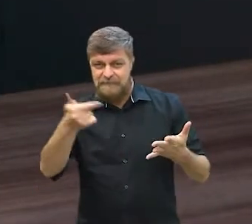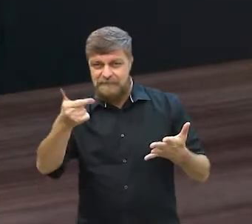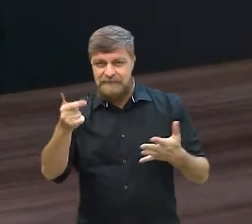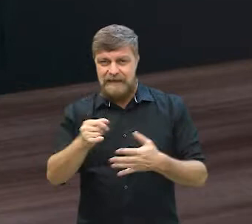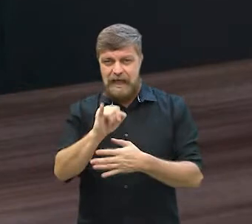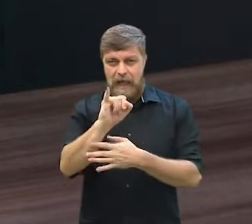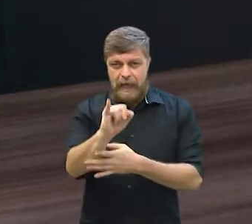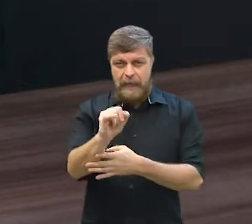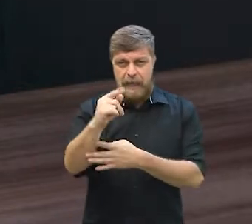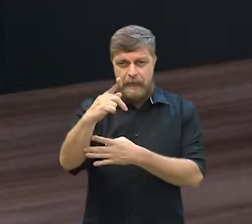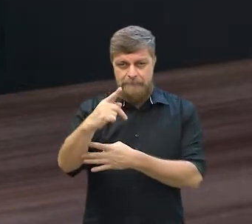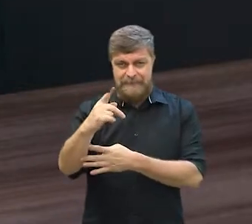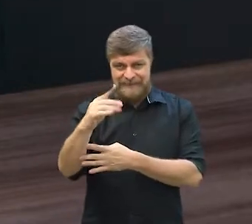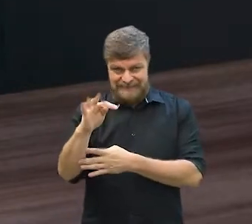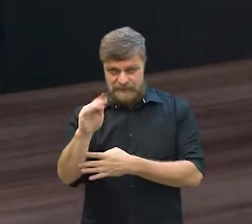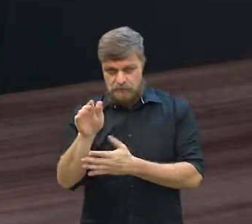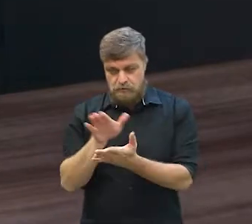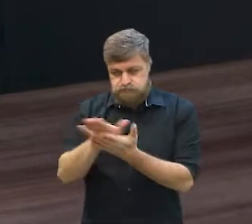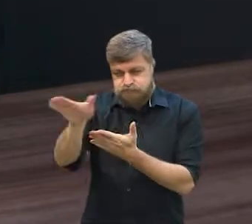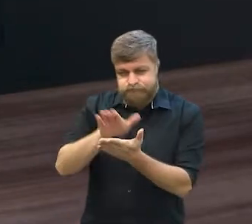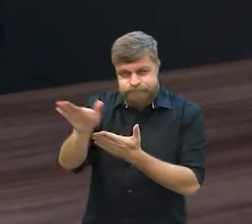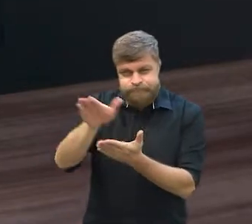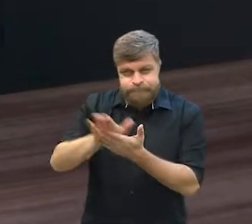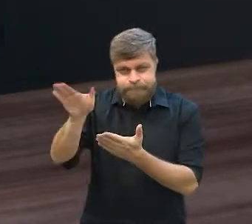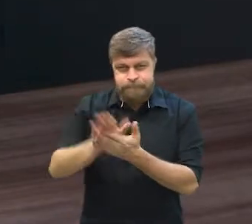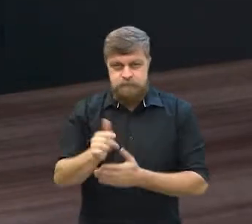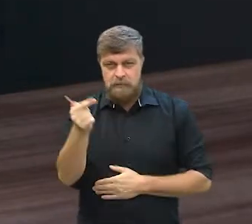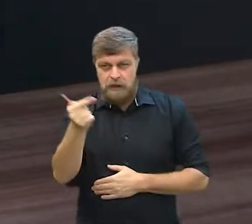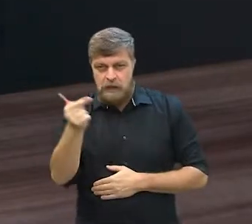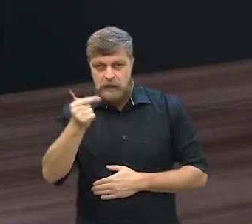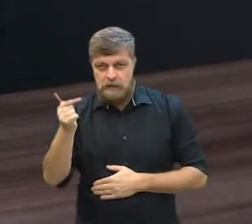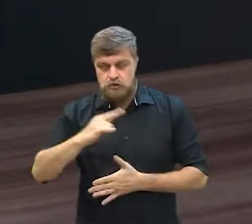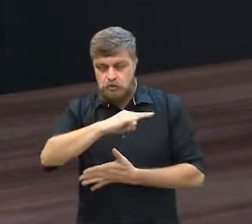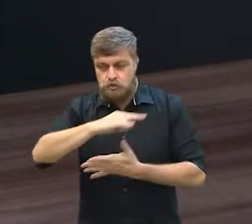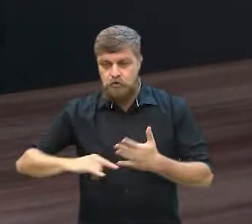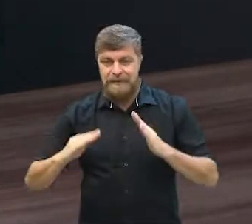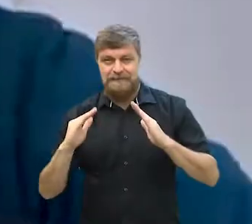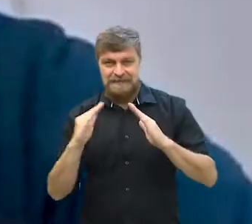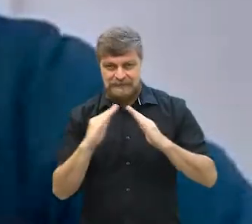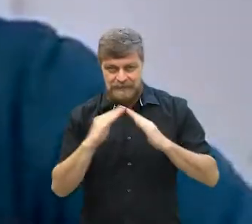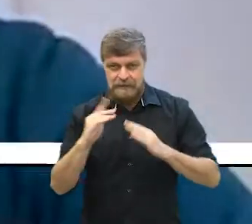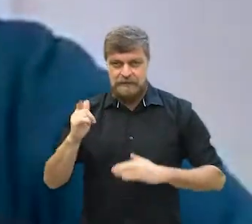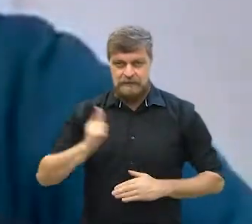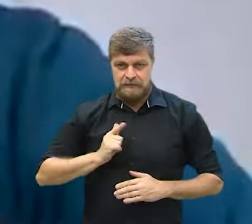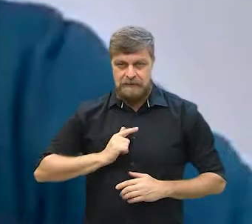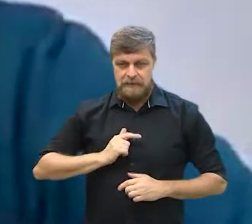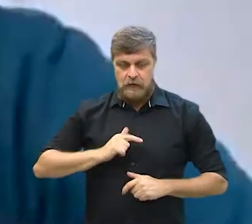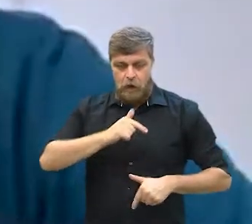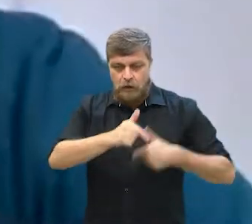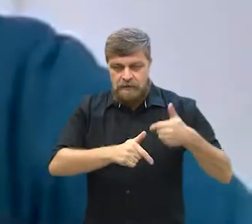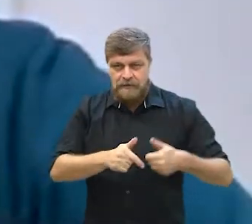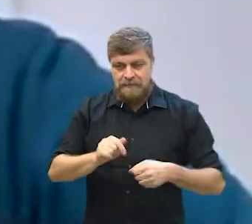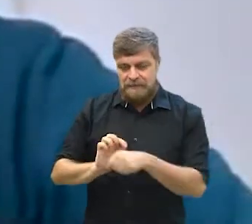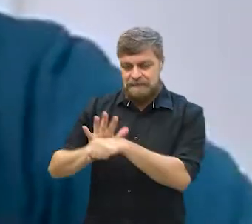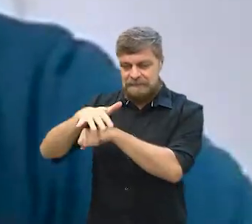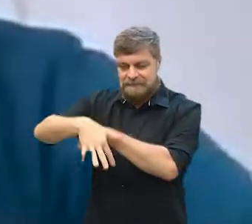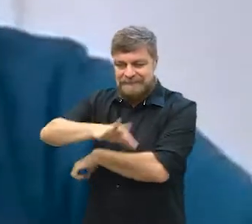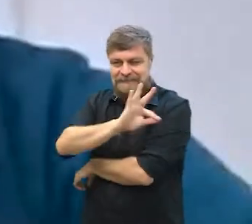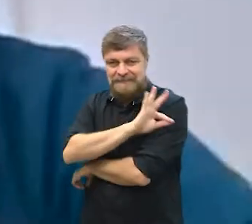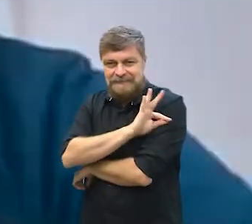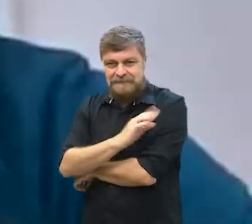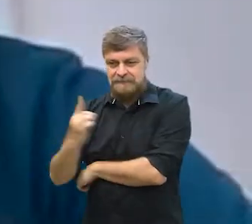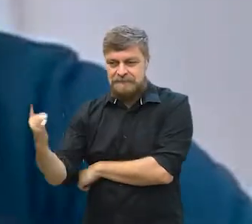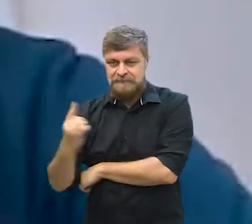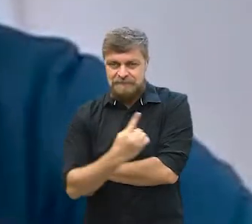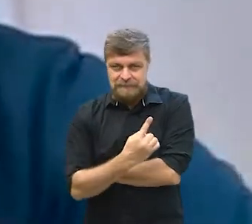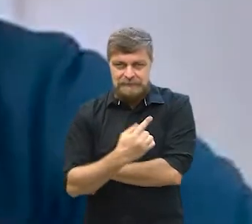de IPTU, emissão de segunda via de valor venal de imóvel, os serviços mais procurados, né, e que